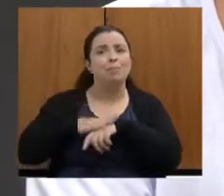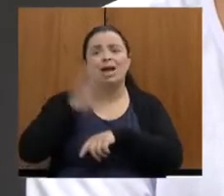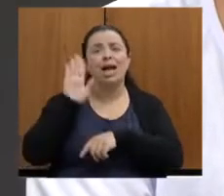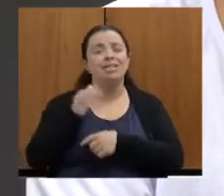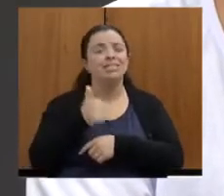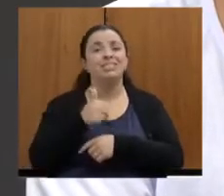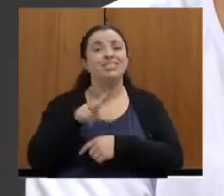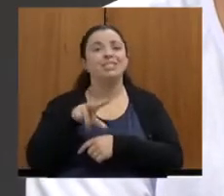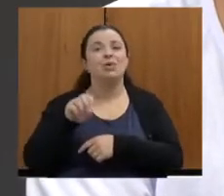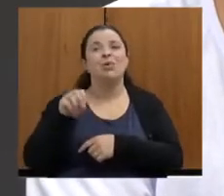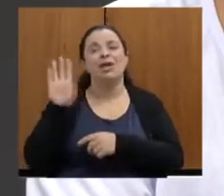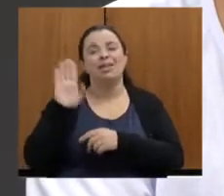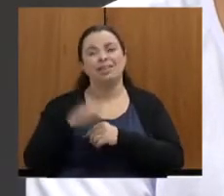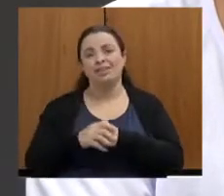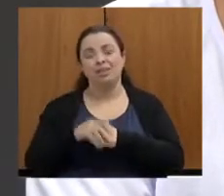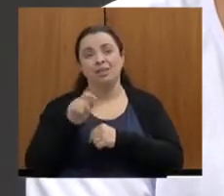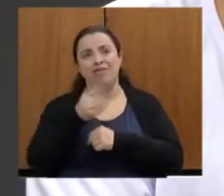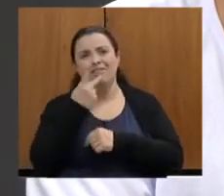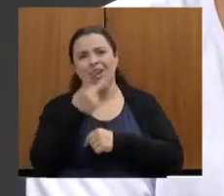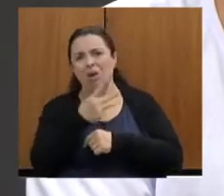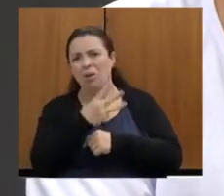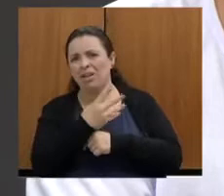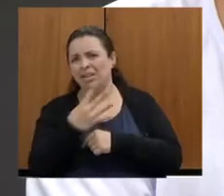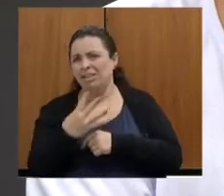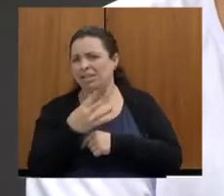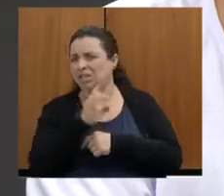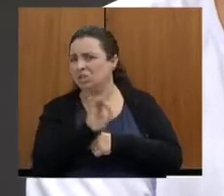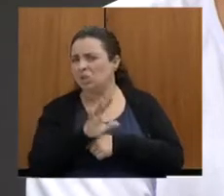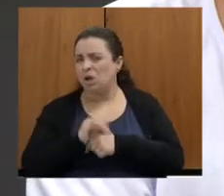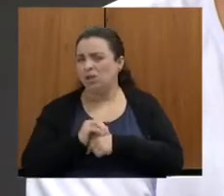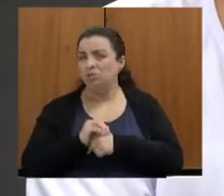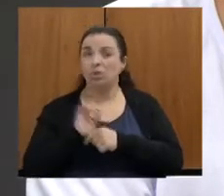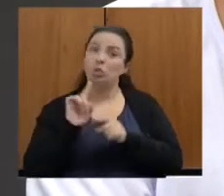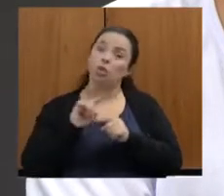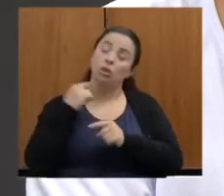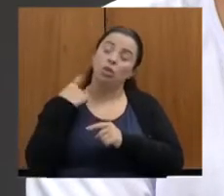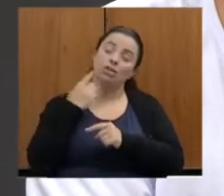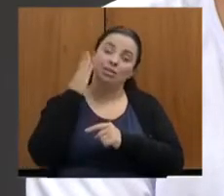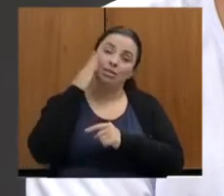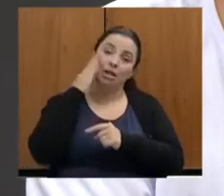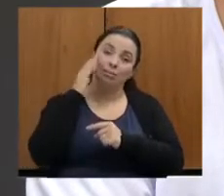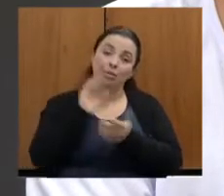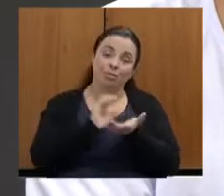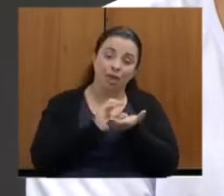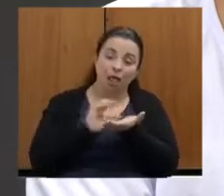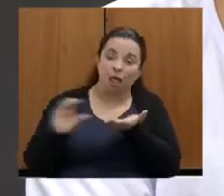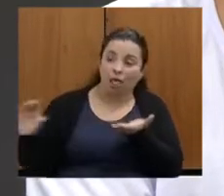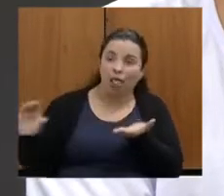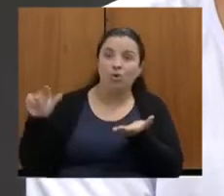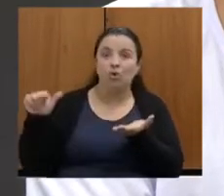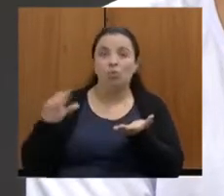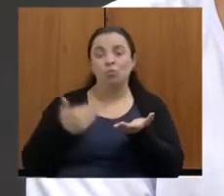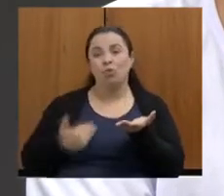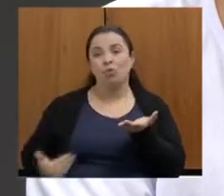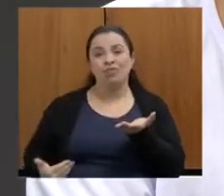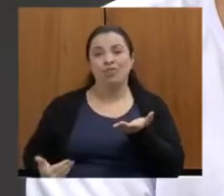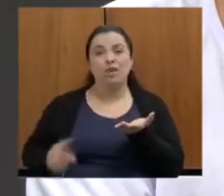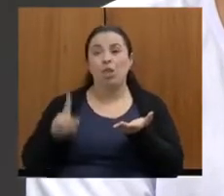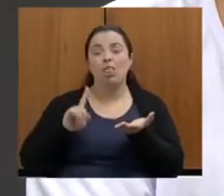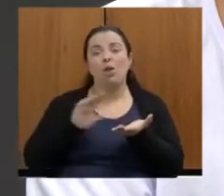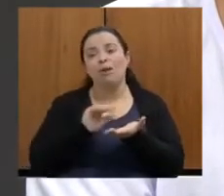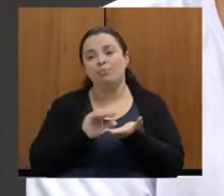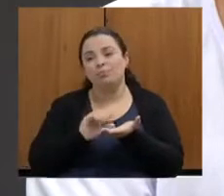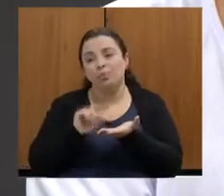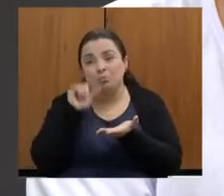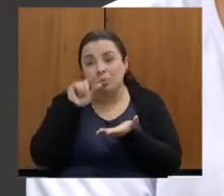né executa a maior parte Vai para os governos né menos para os atingidos então que bom que nós estamos